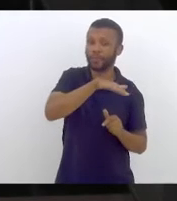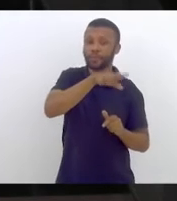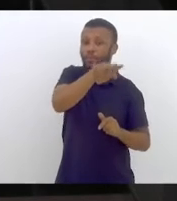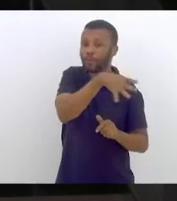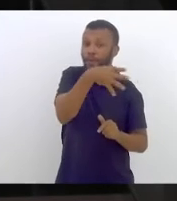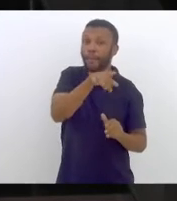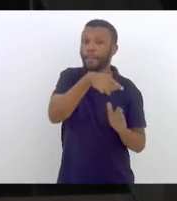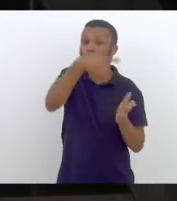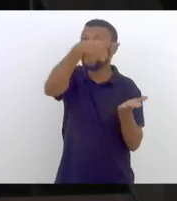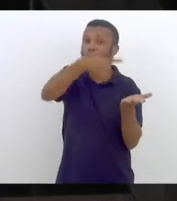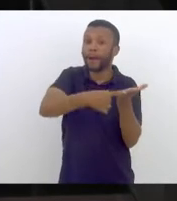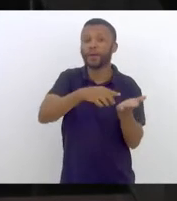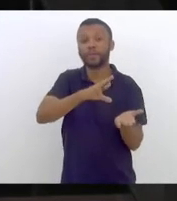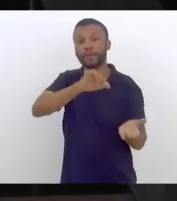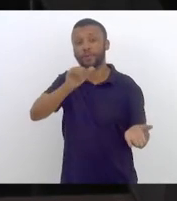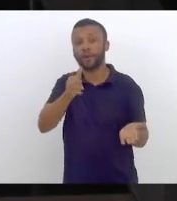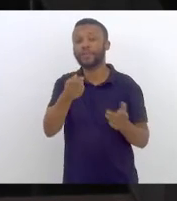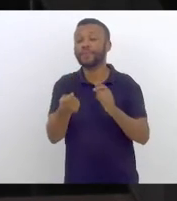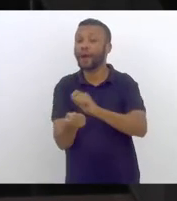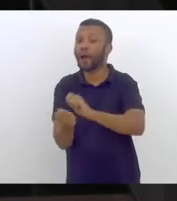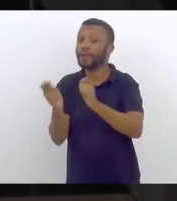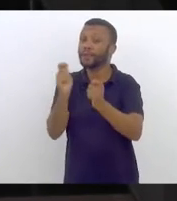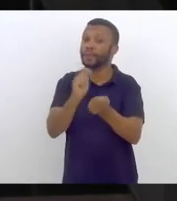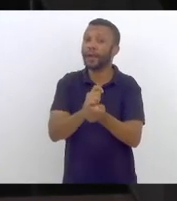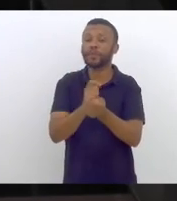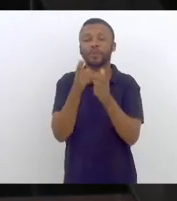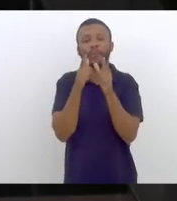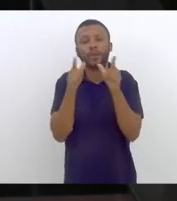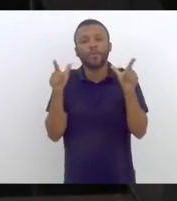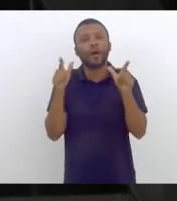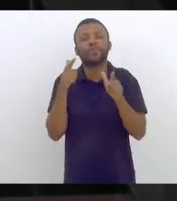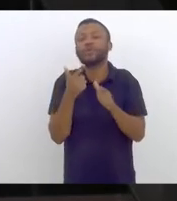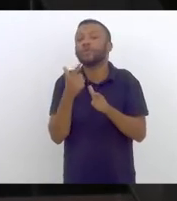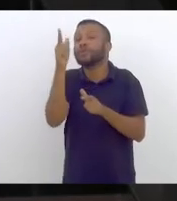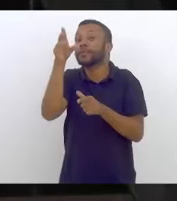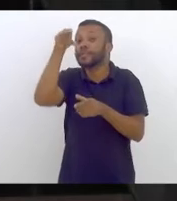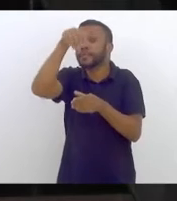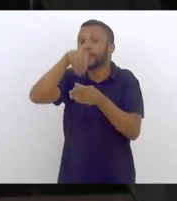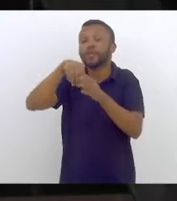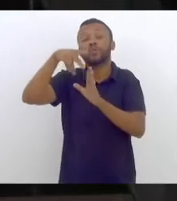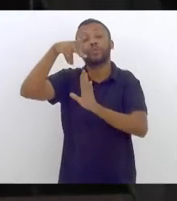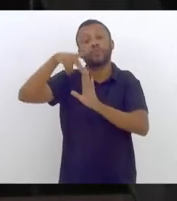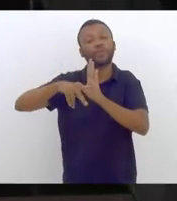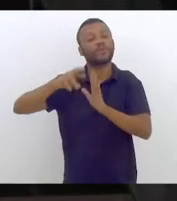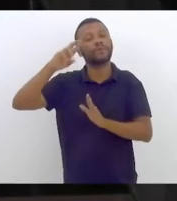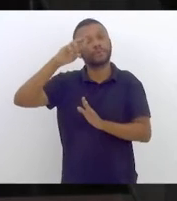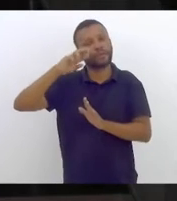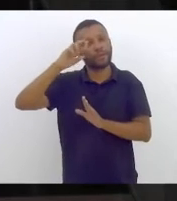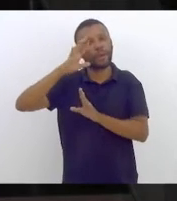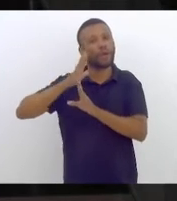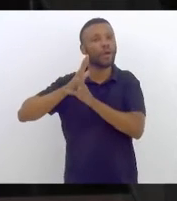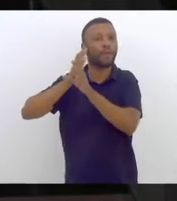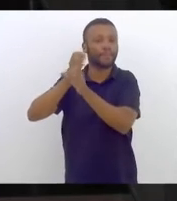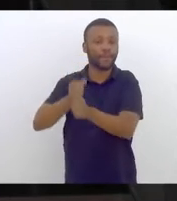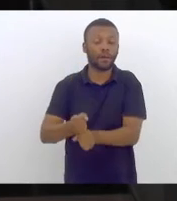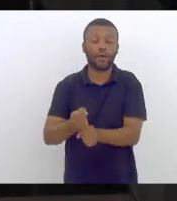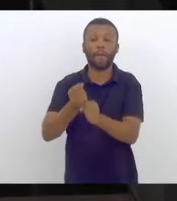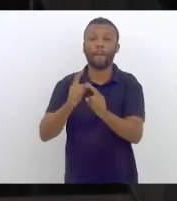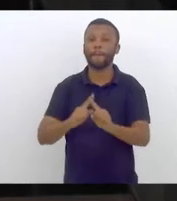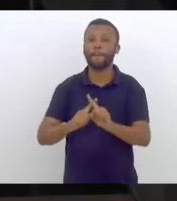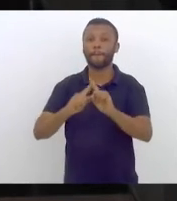adaptados com outra linguagem dentro do projeto de revisão. Mas a sua